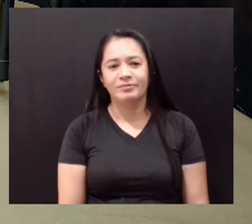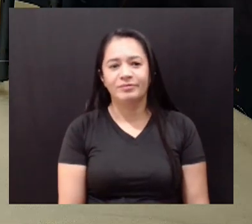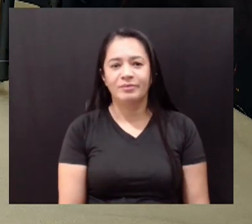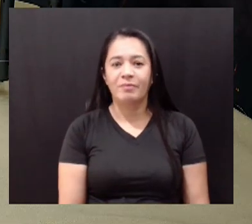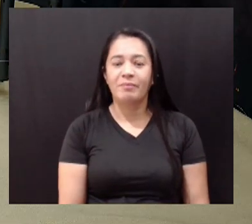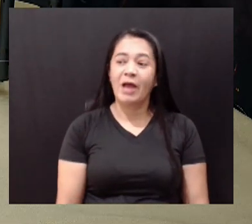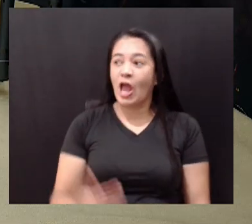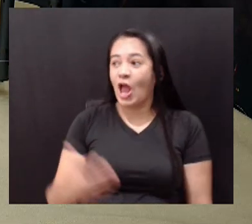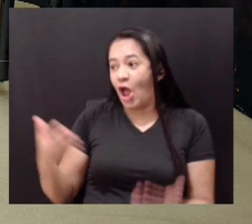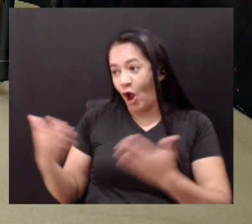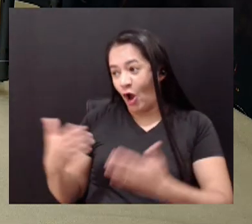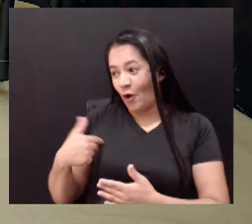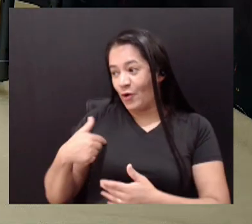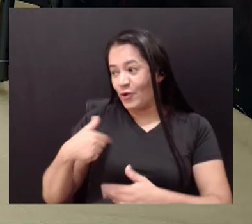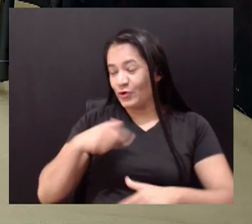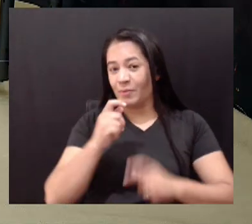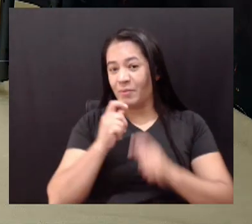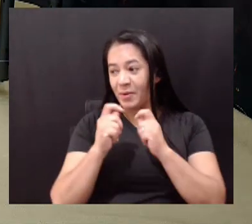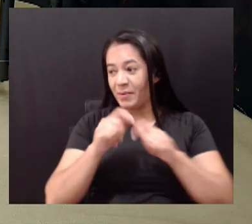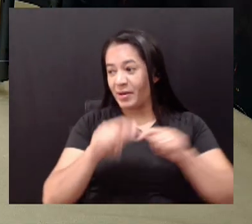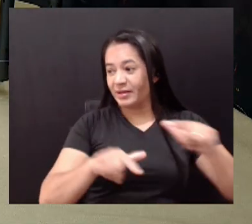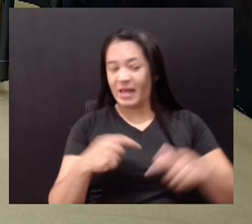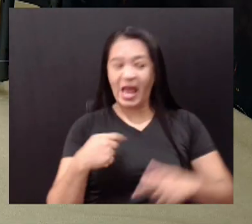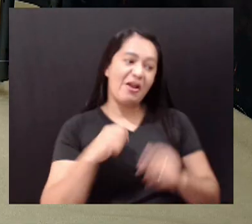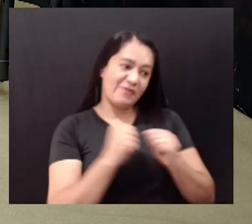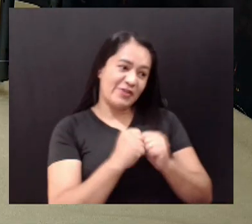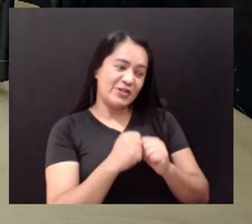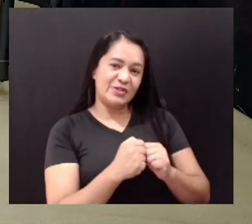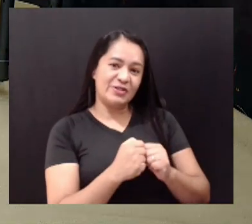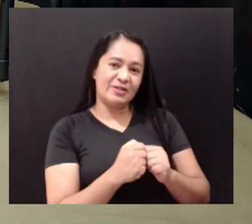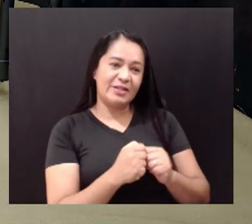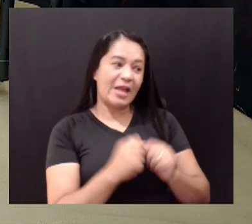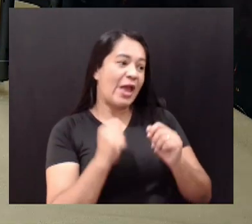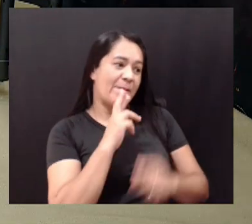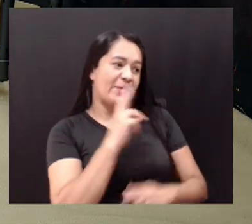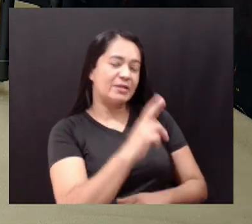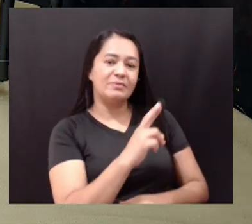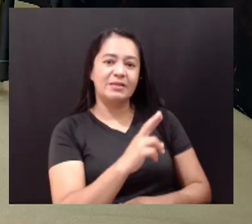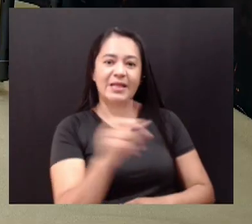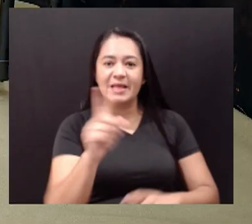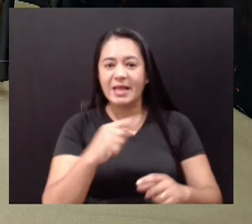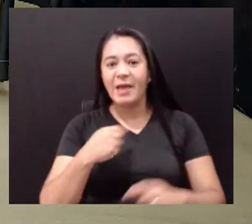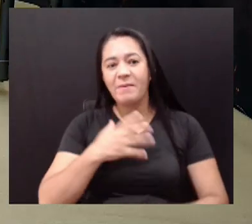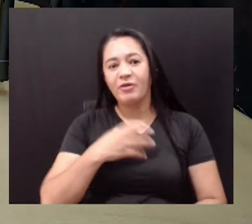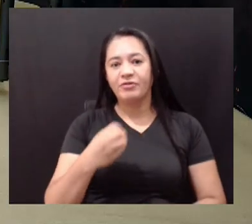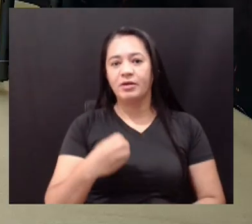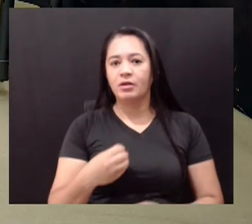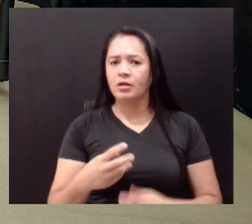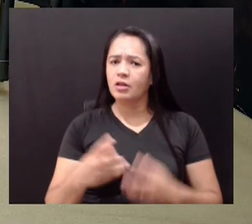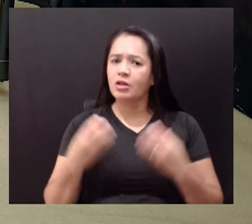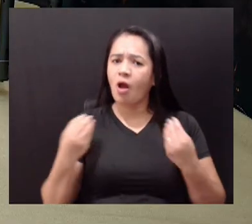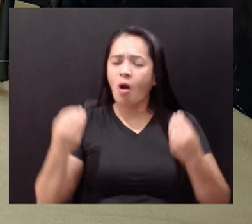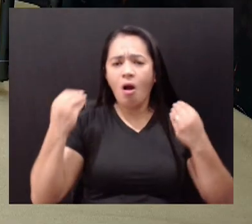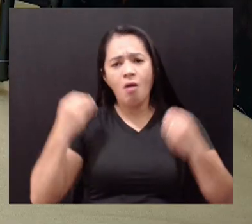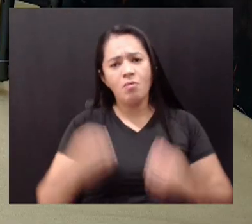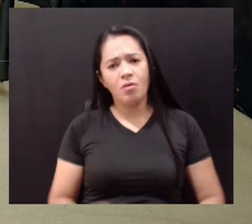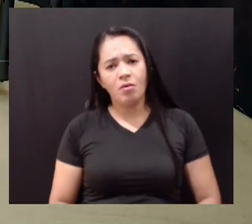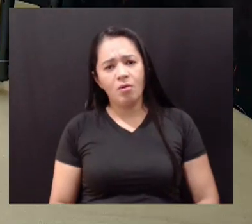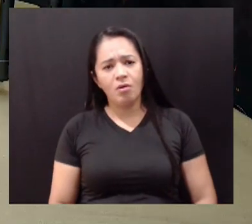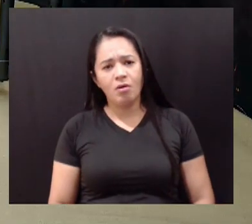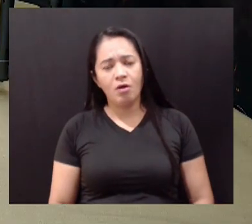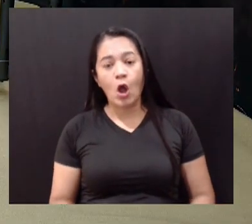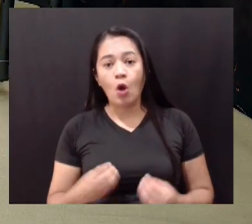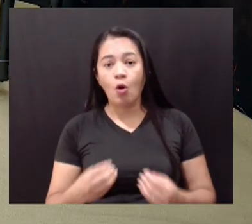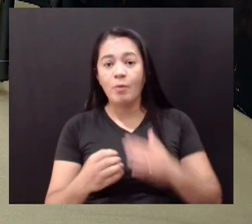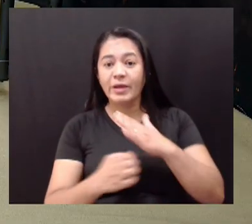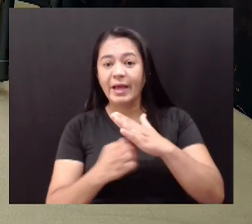junto. Aí chega lá, não, eu posso responder para o meu filho? Não, não, não, meu filho, poxa vida, como uma empresa vai